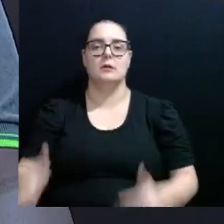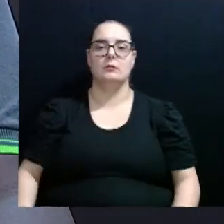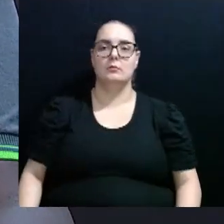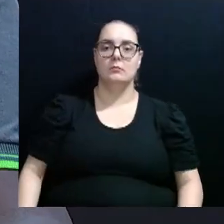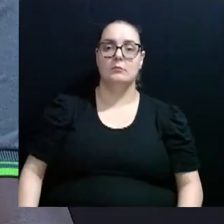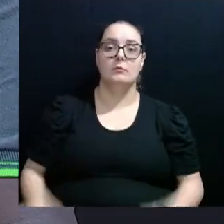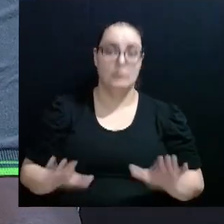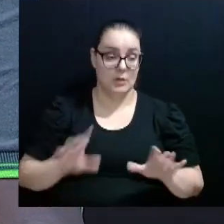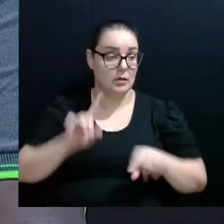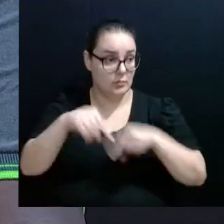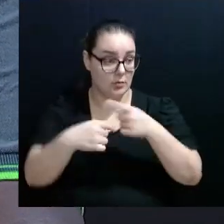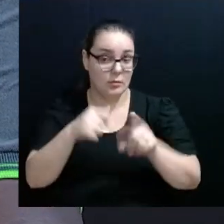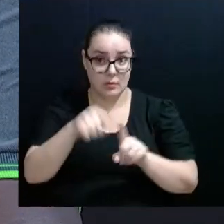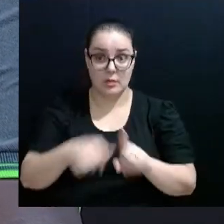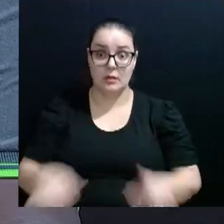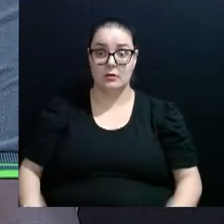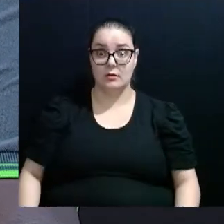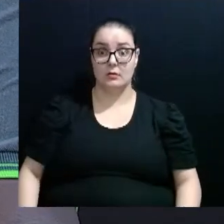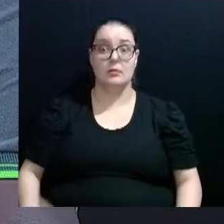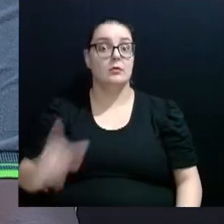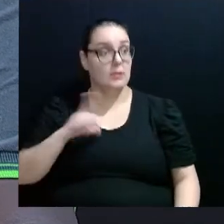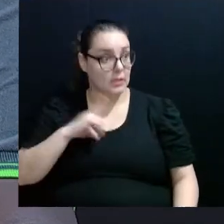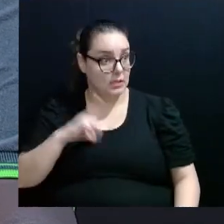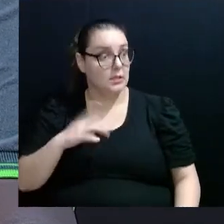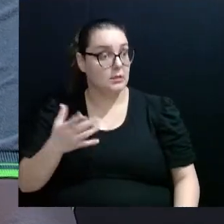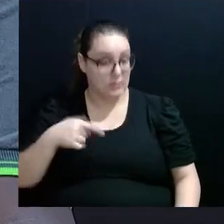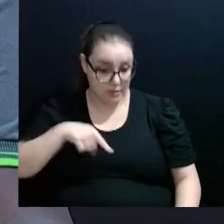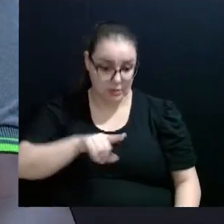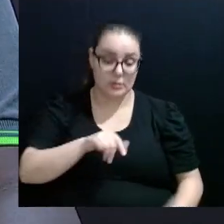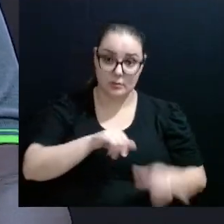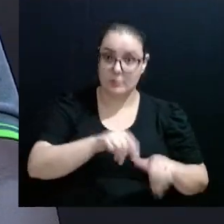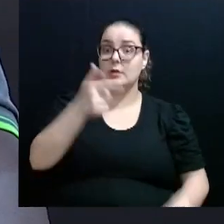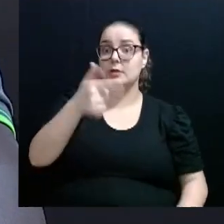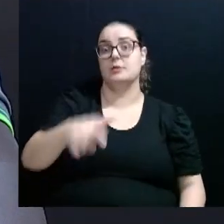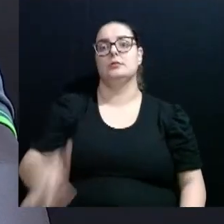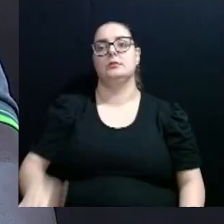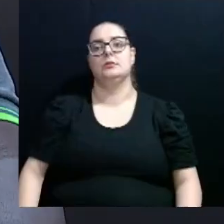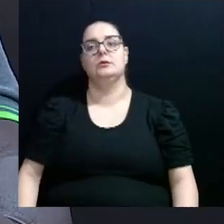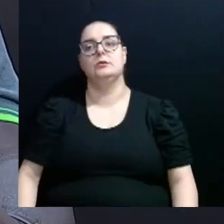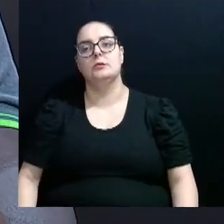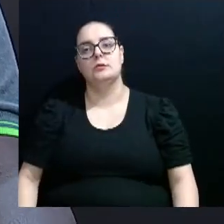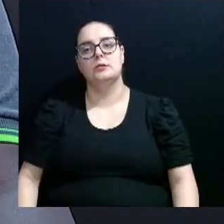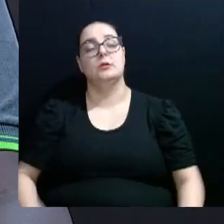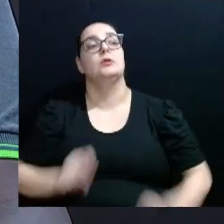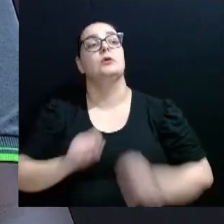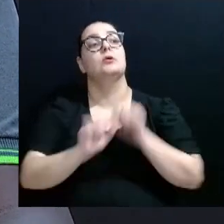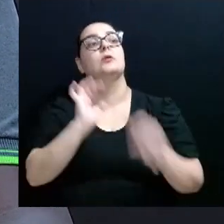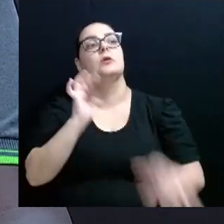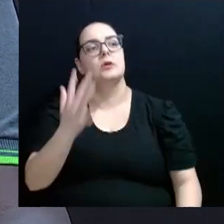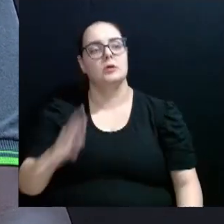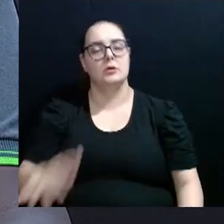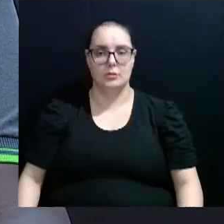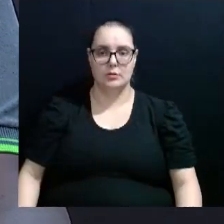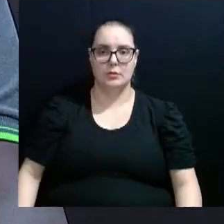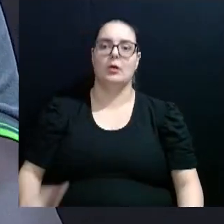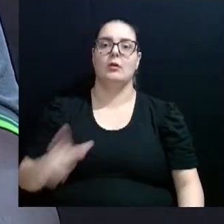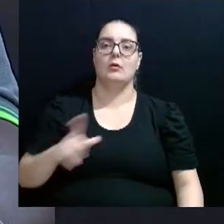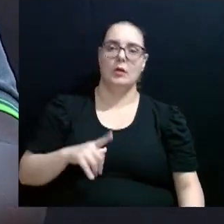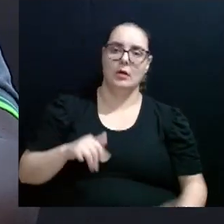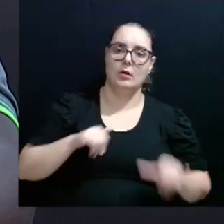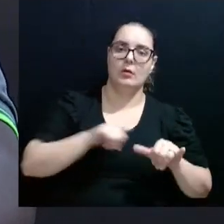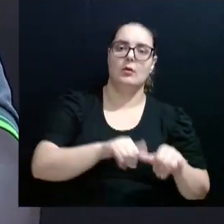próximo mês ela vai ter que ir ao mercado novamente comprar. E aí o que vai acontecer? Ela vai ter aquela compra que ela vai